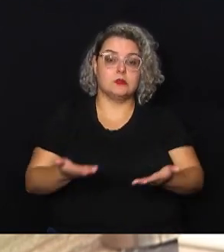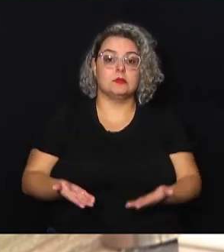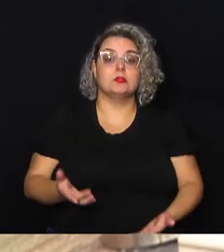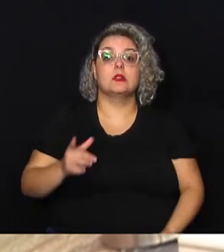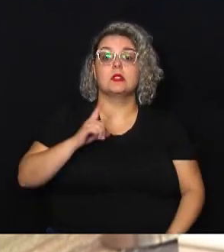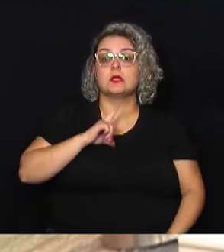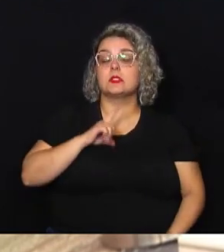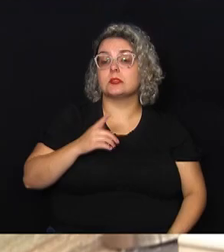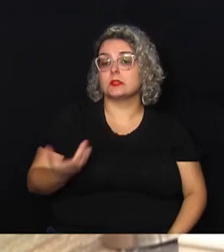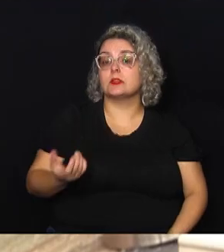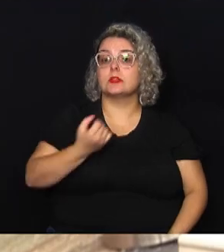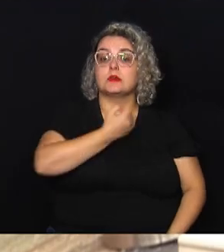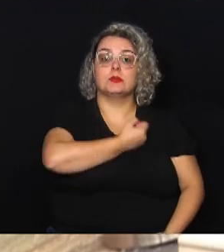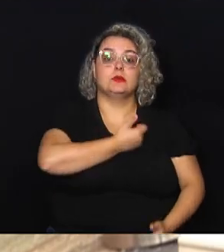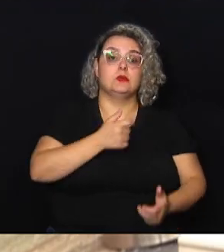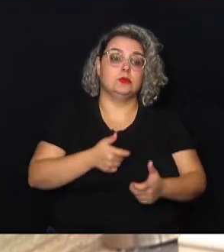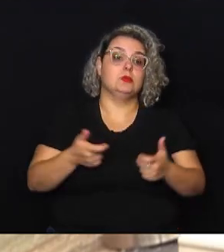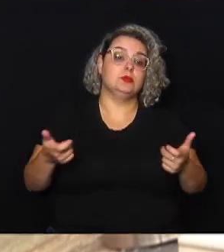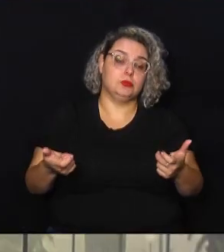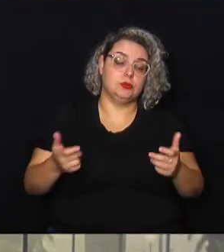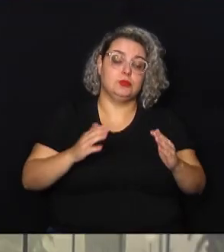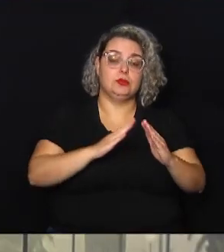um número maior